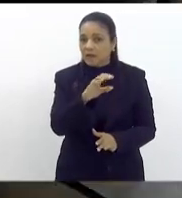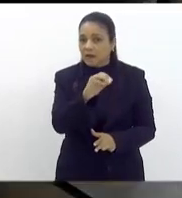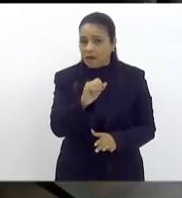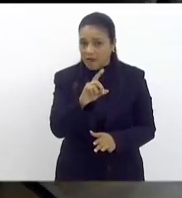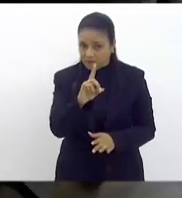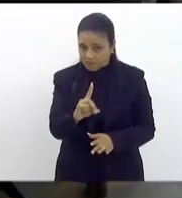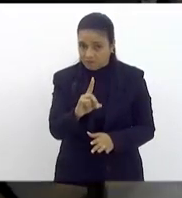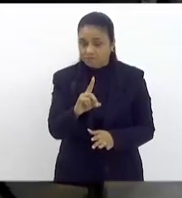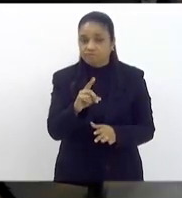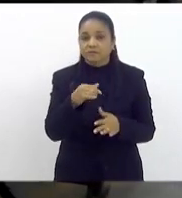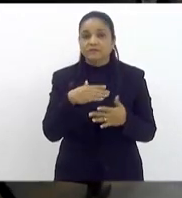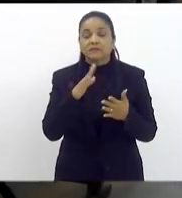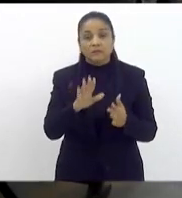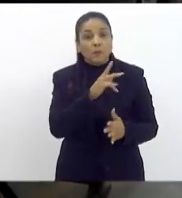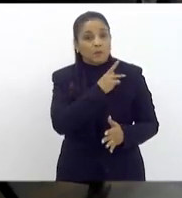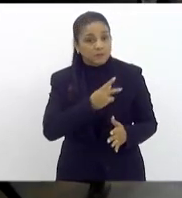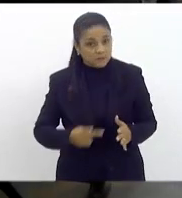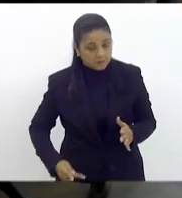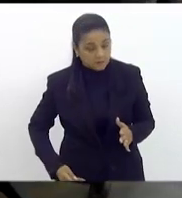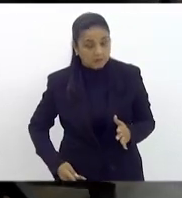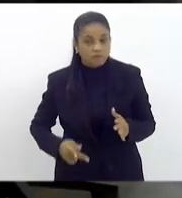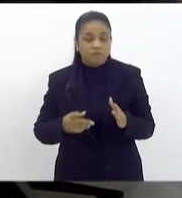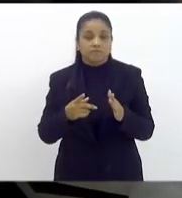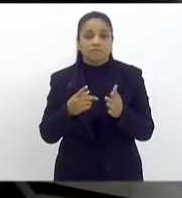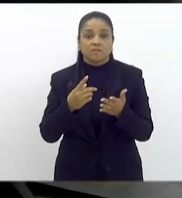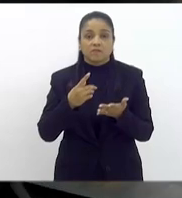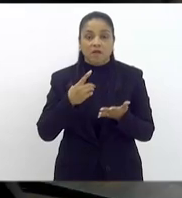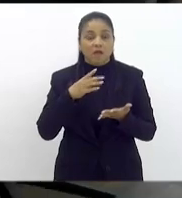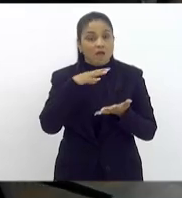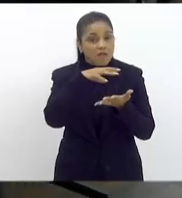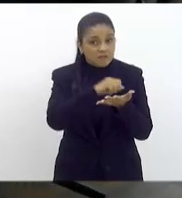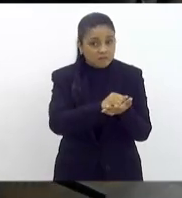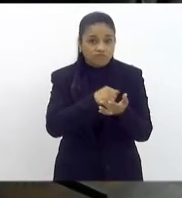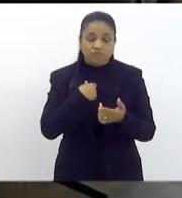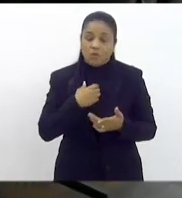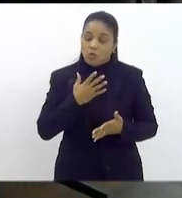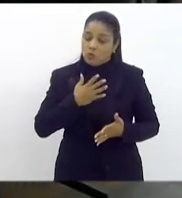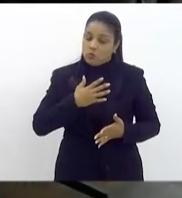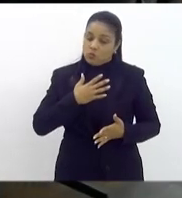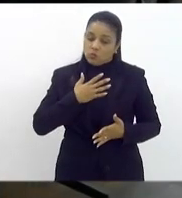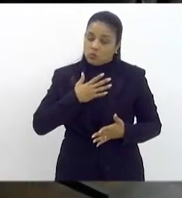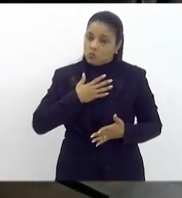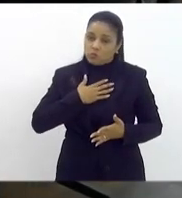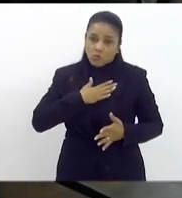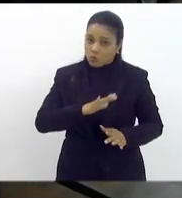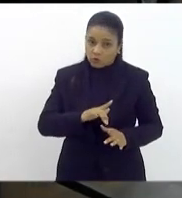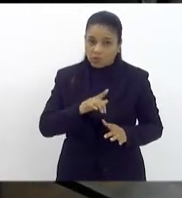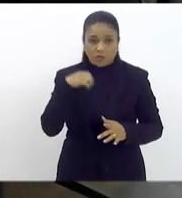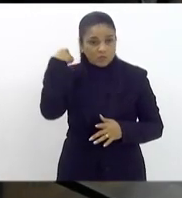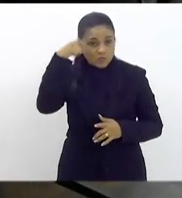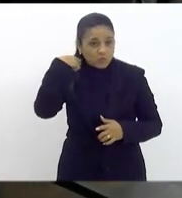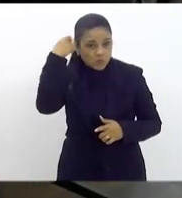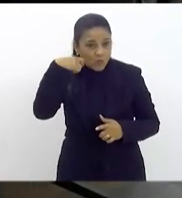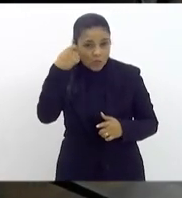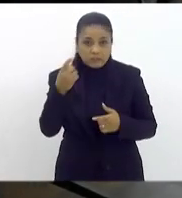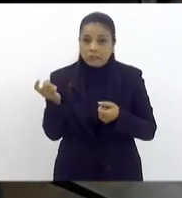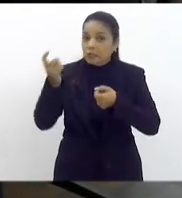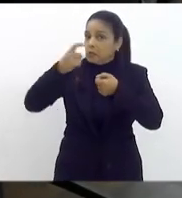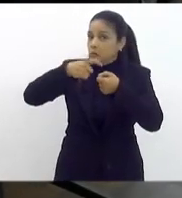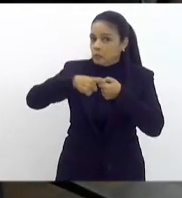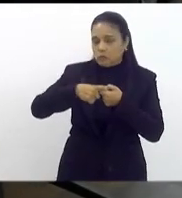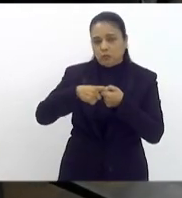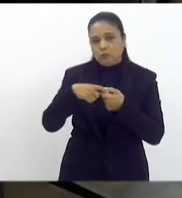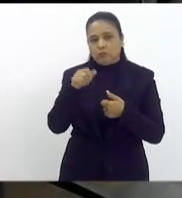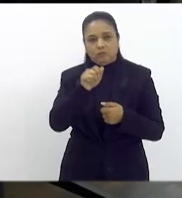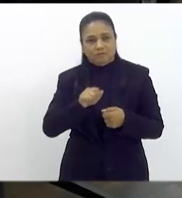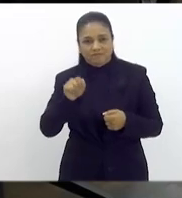presidente, só para deixar consignado, presidente, que não estou satisfeito com essa questão do artista que não se associou. O